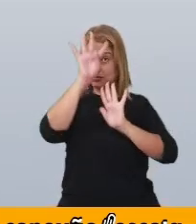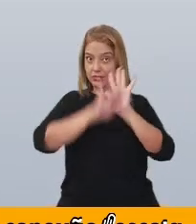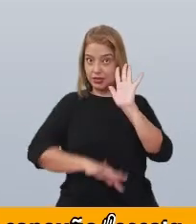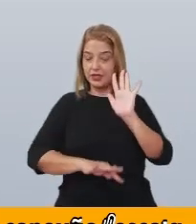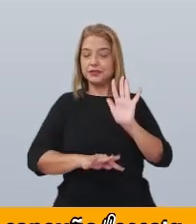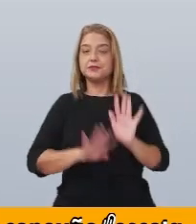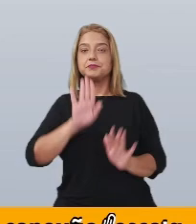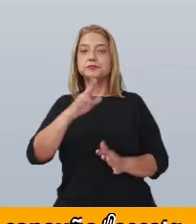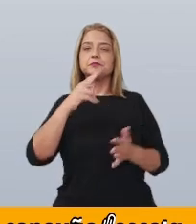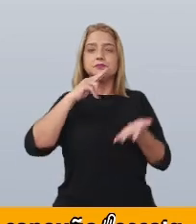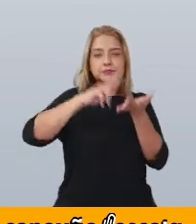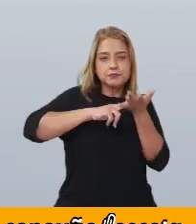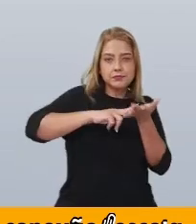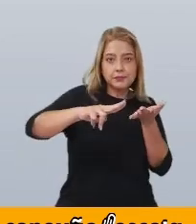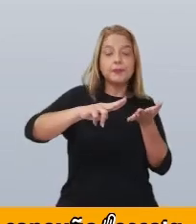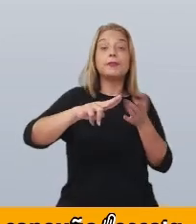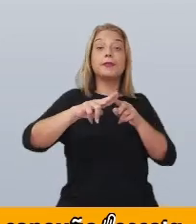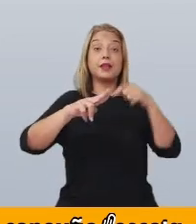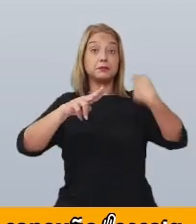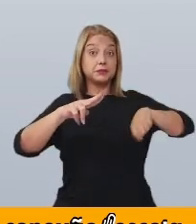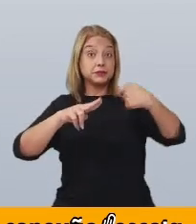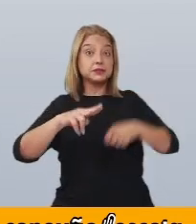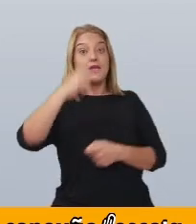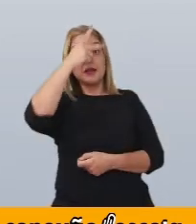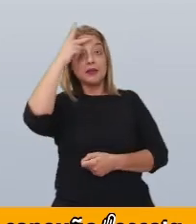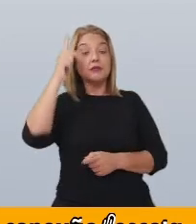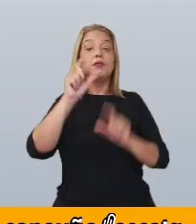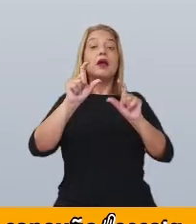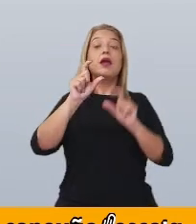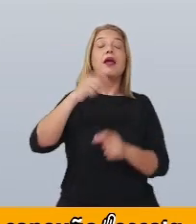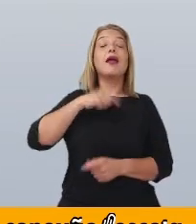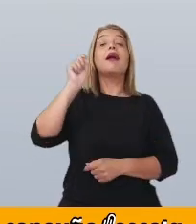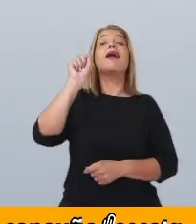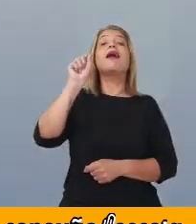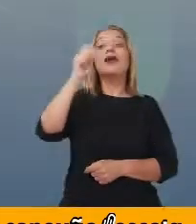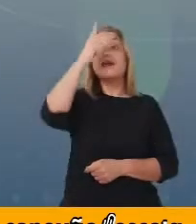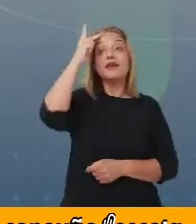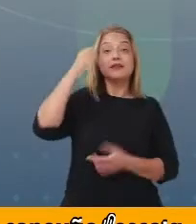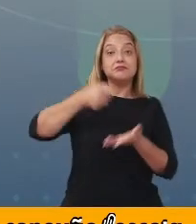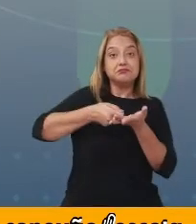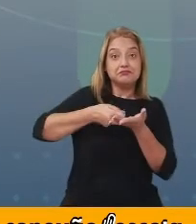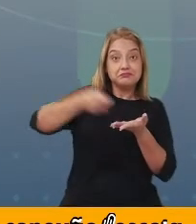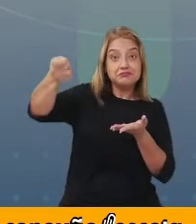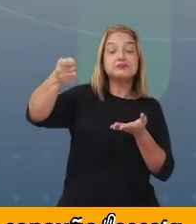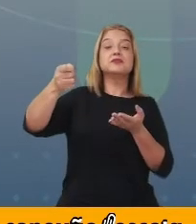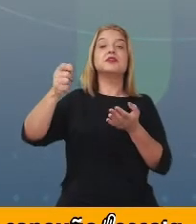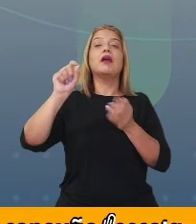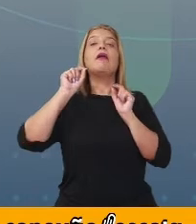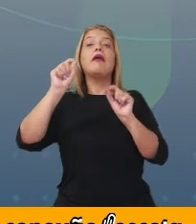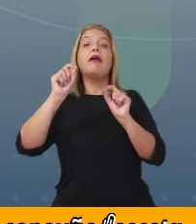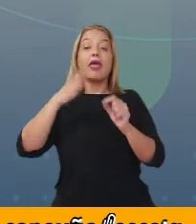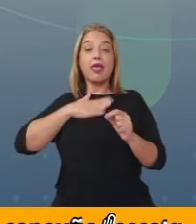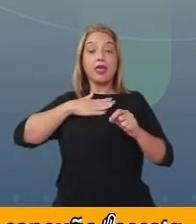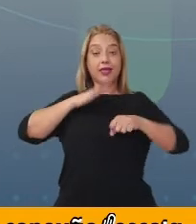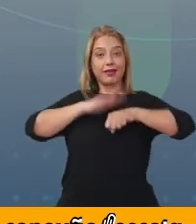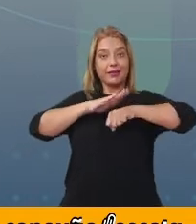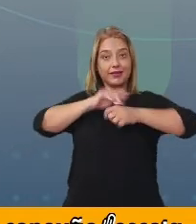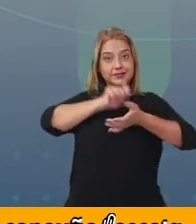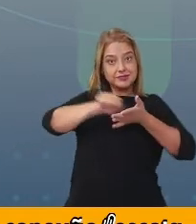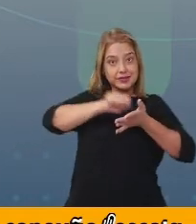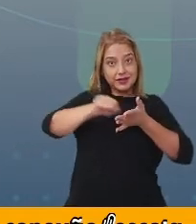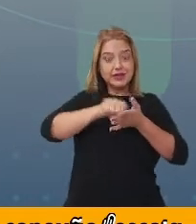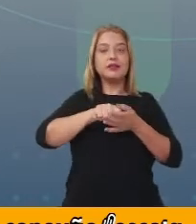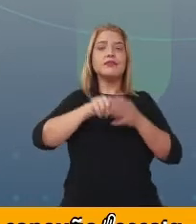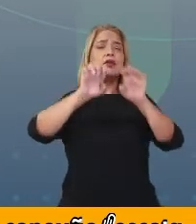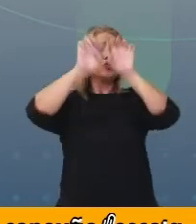toda carta, deve haver a presença do destinatário, do remetente, tem que seguir aquela estrutura que você já conhece